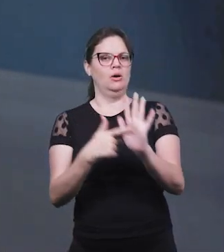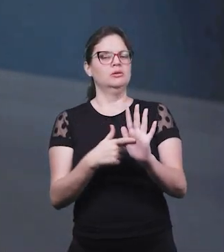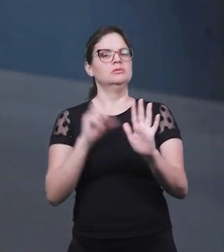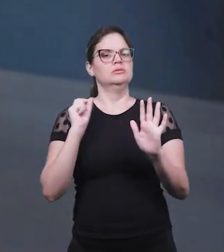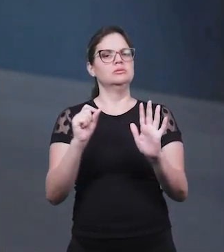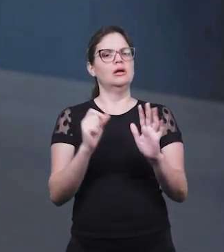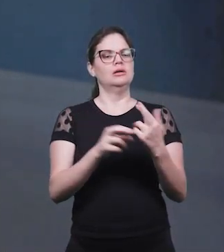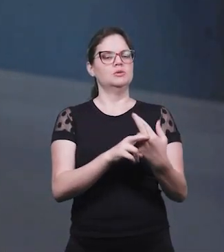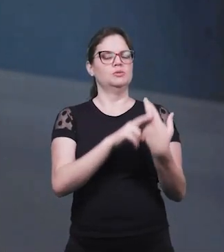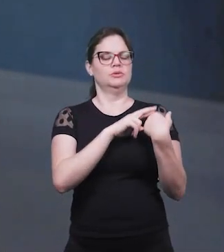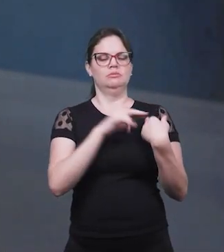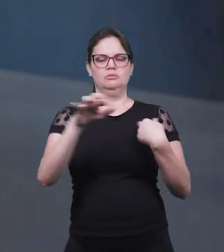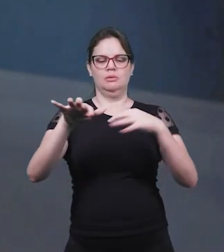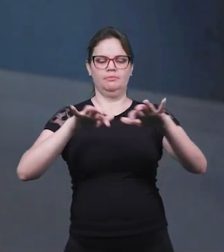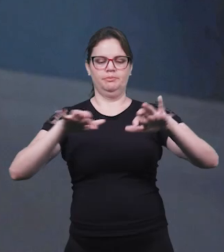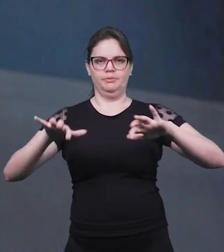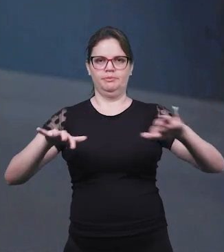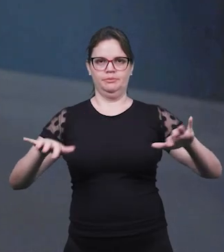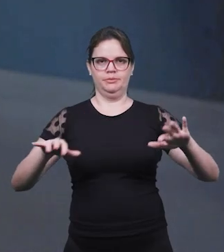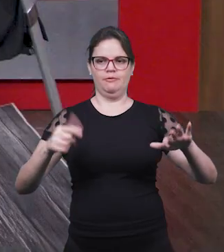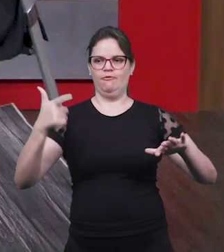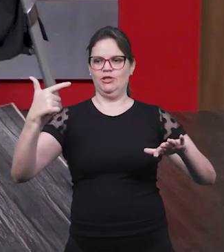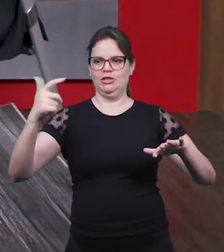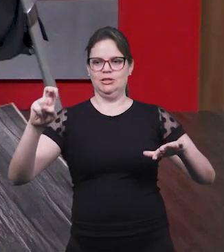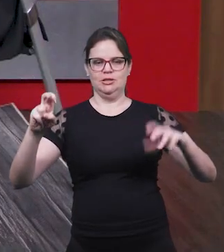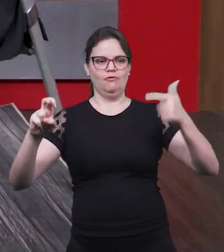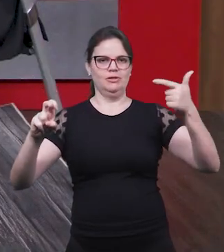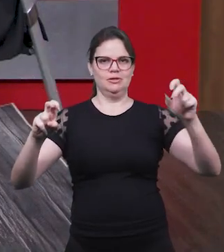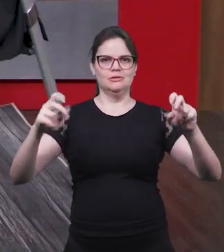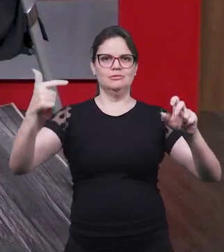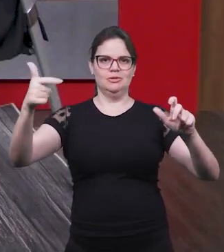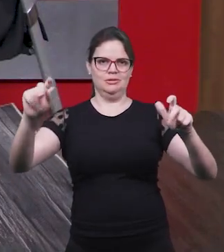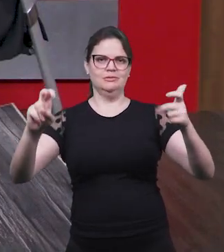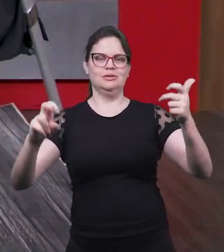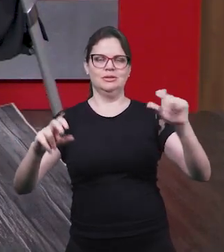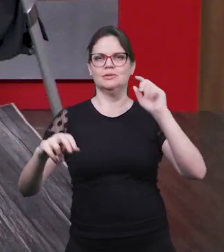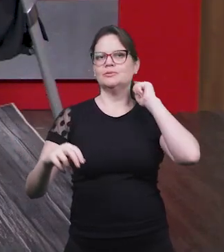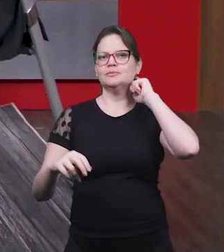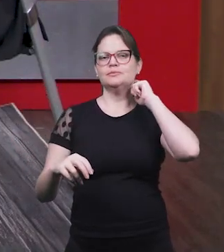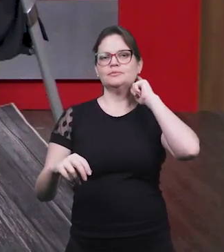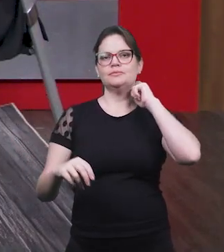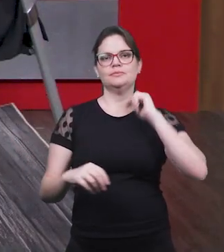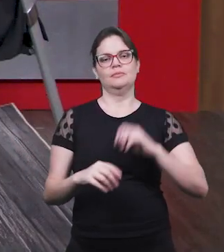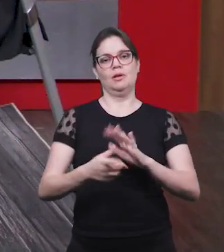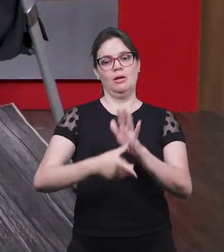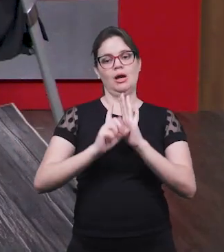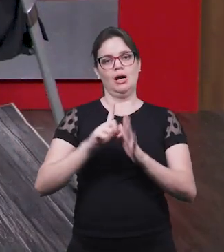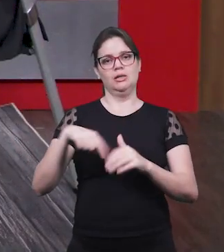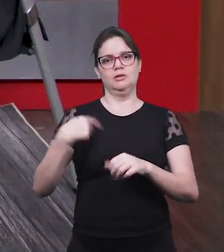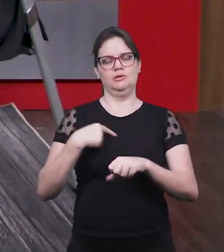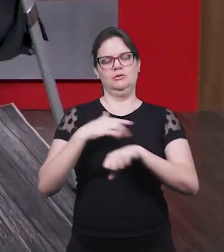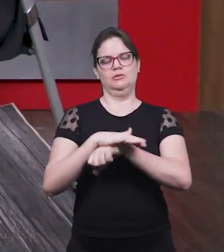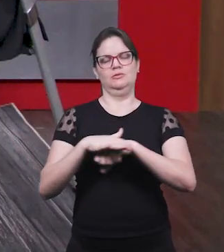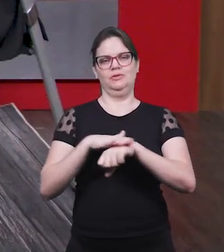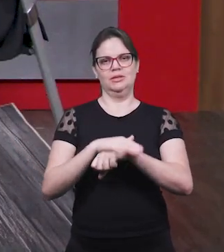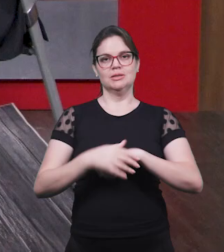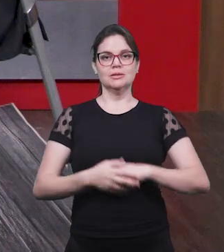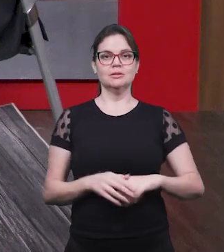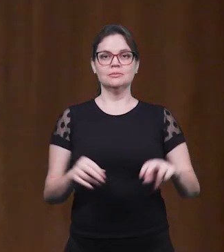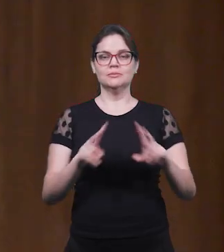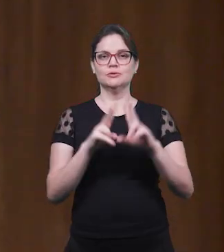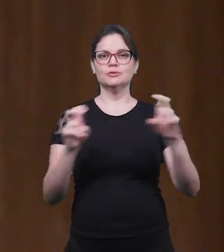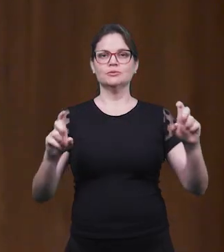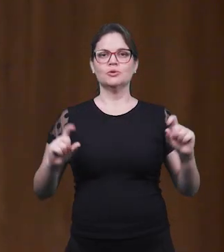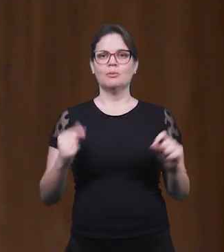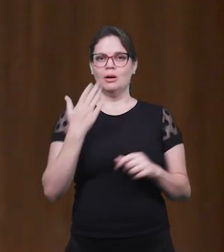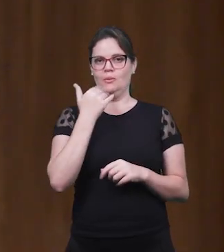essas porcentagens aí. Nós conversamos antes aqui de começar a respeito